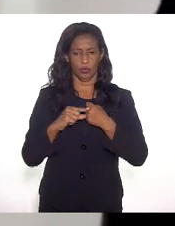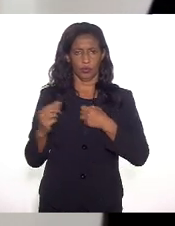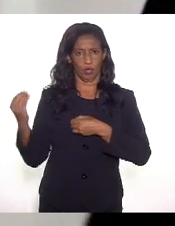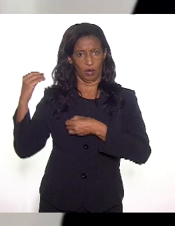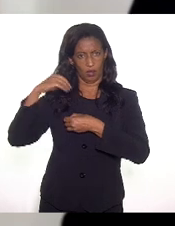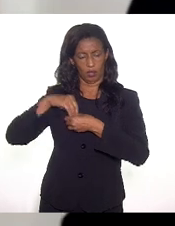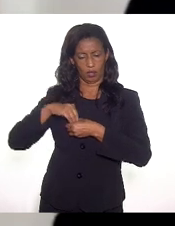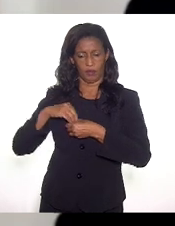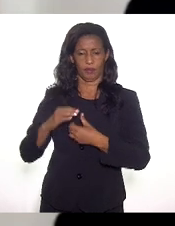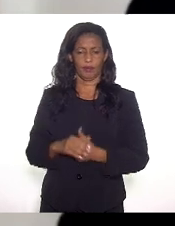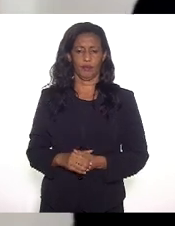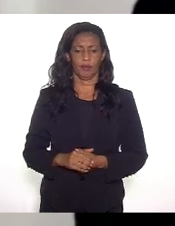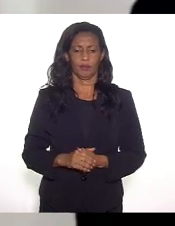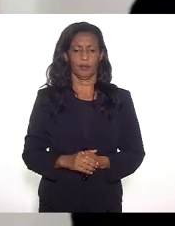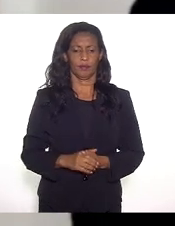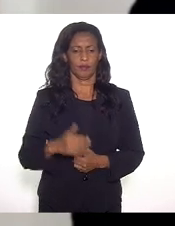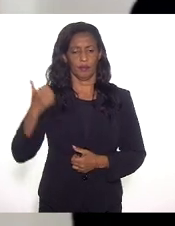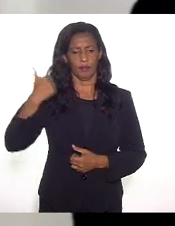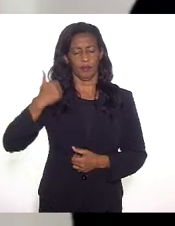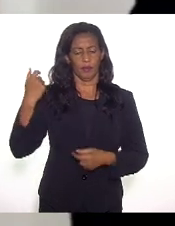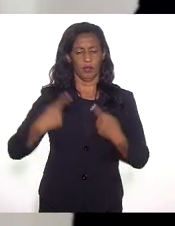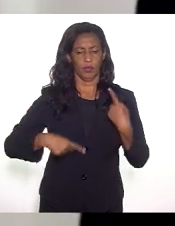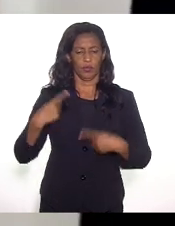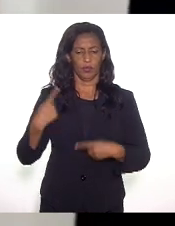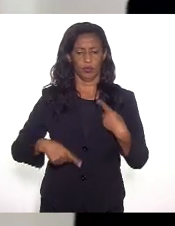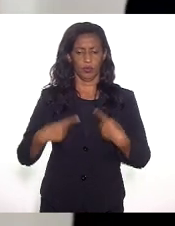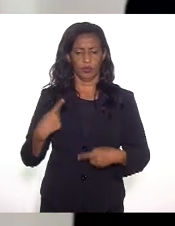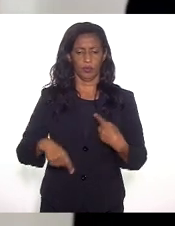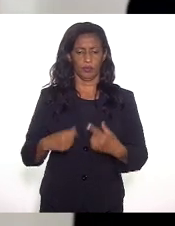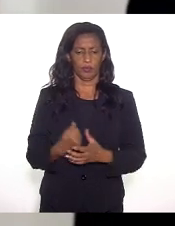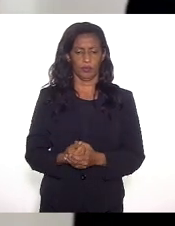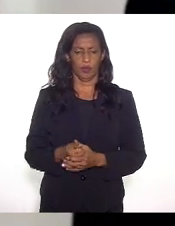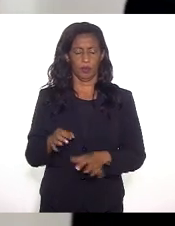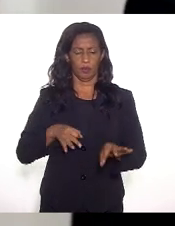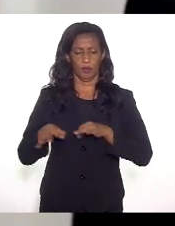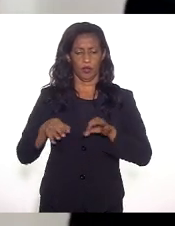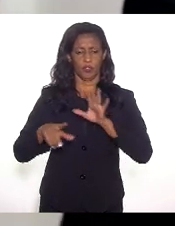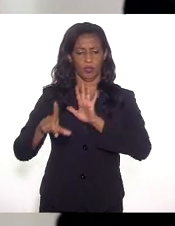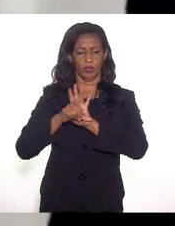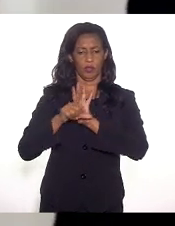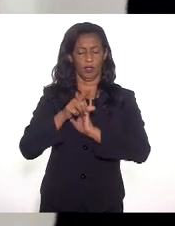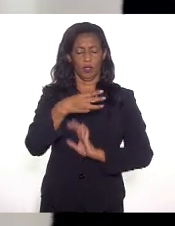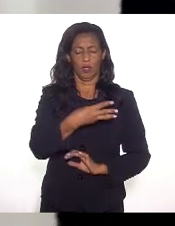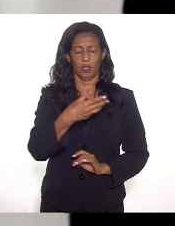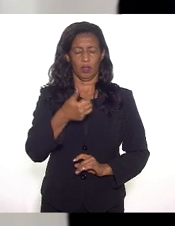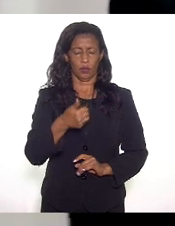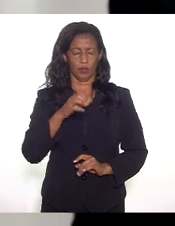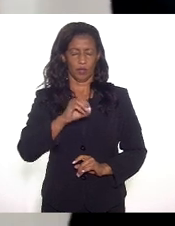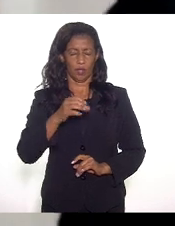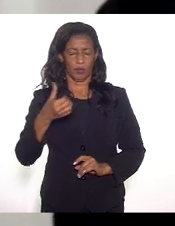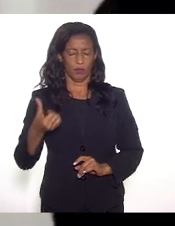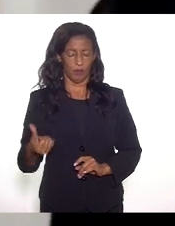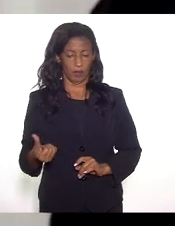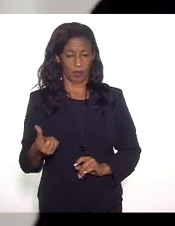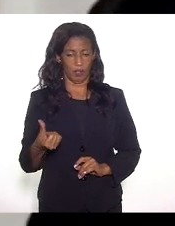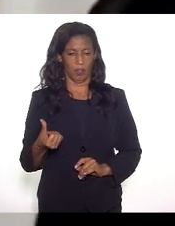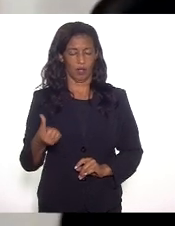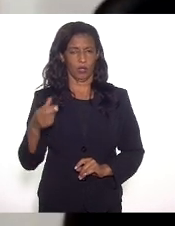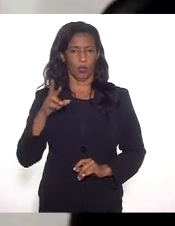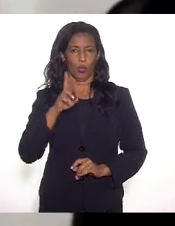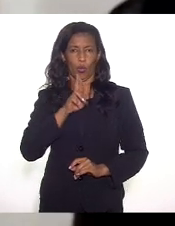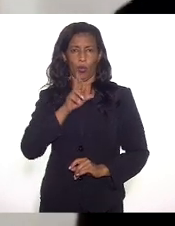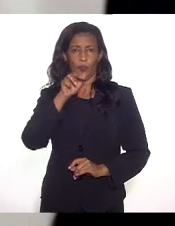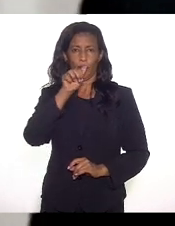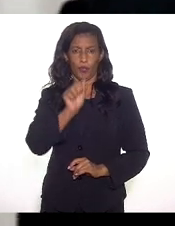Interno, em tramitação ordinária, em primeira discussão, projeto de lei 3106 de 2020, de autoria do deputado Rodrigo